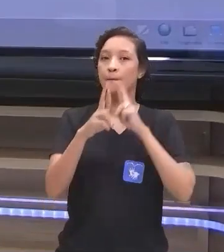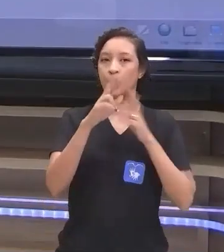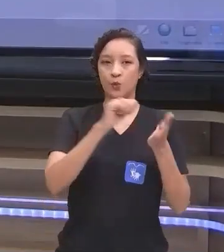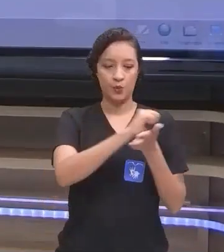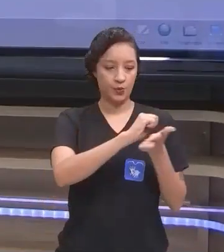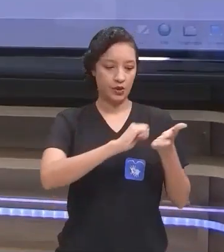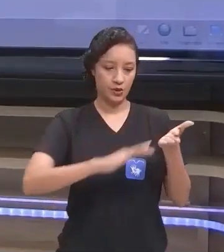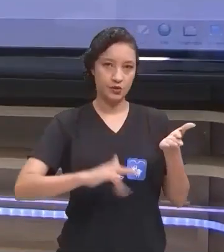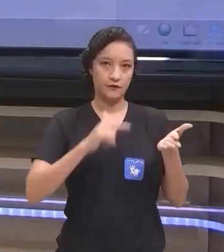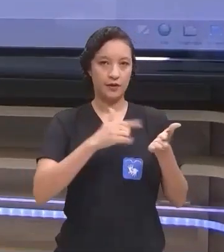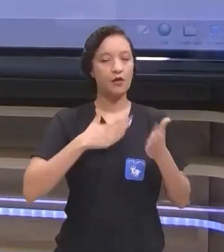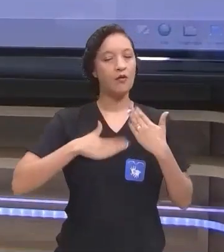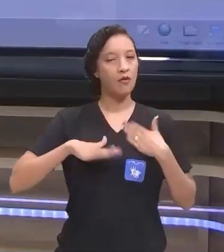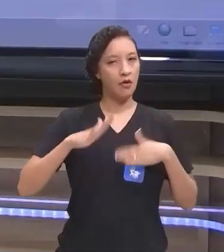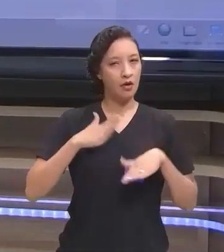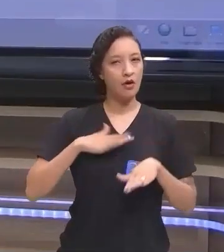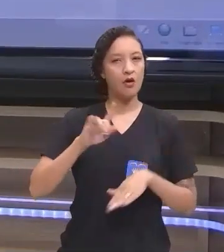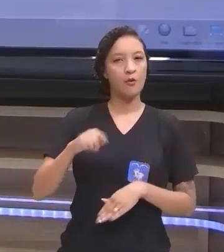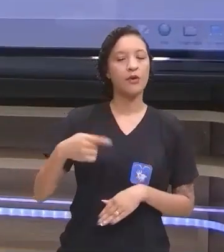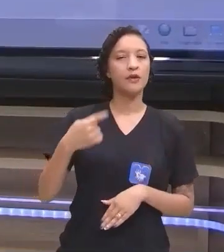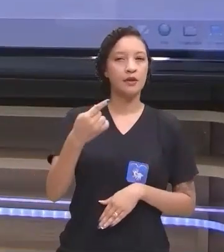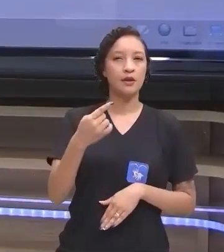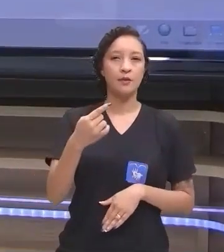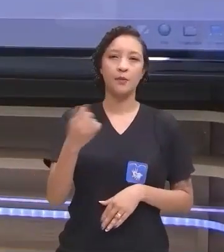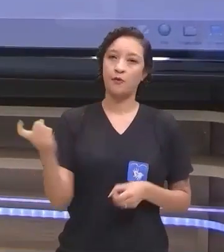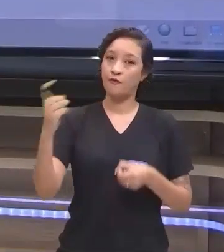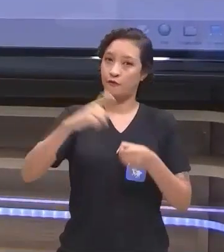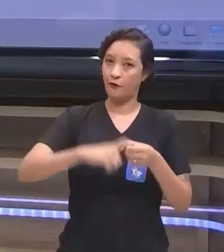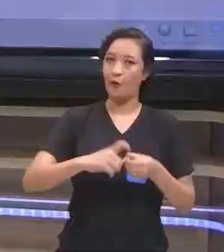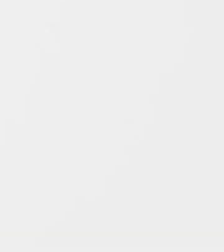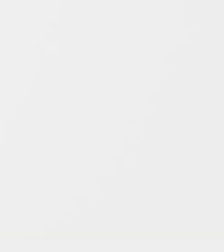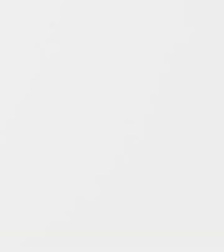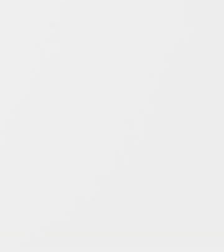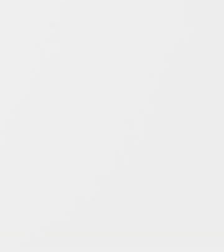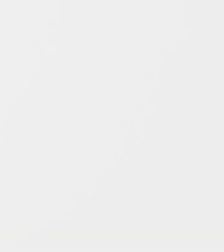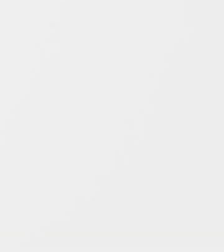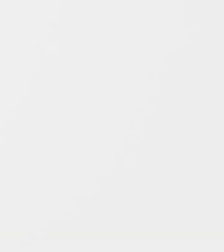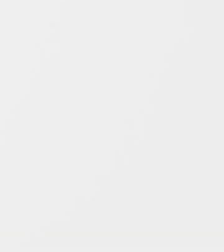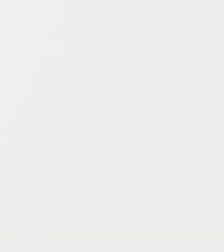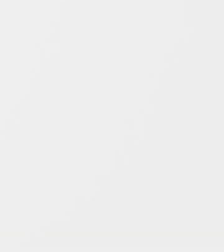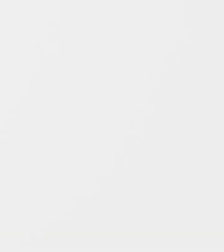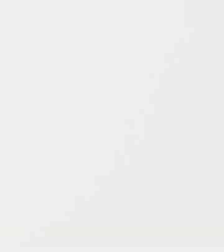preste muita atenção. Daqui a pouquinho a gente volta com as respostas.